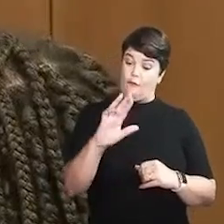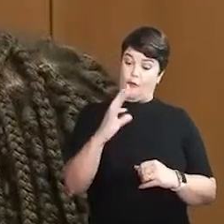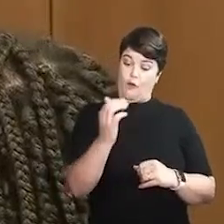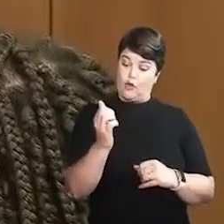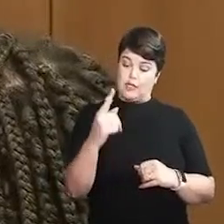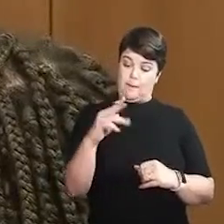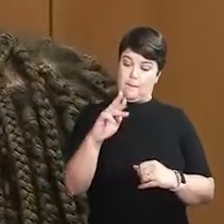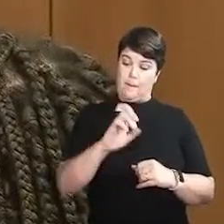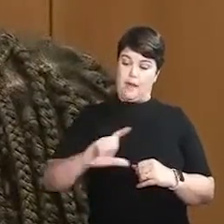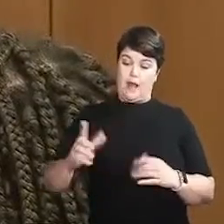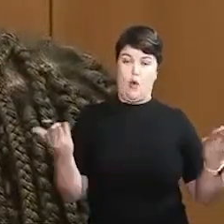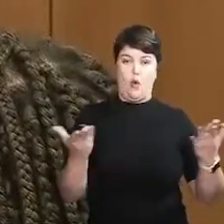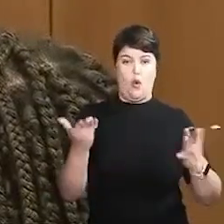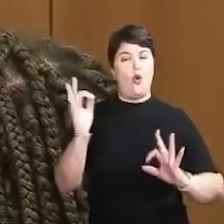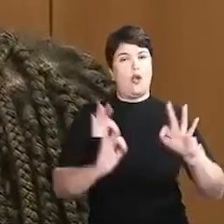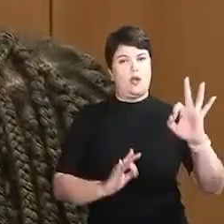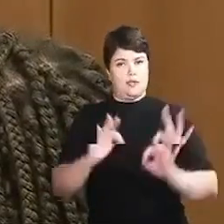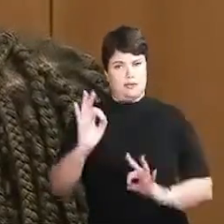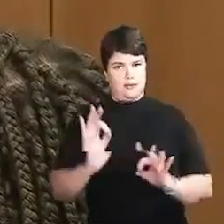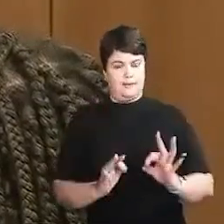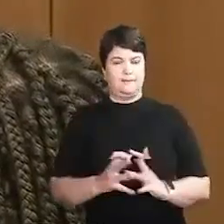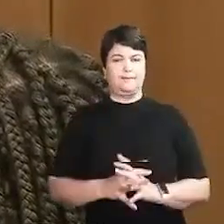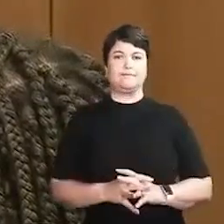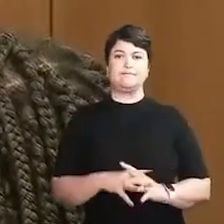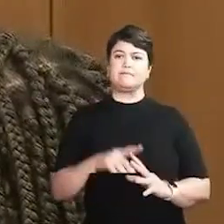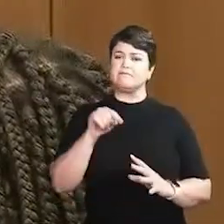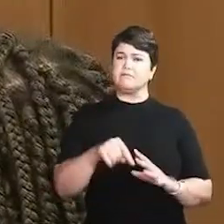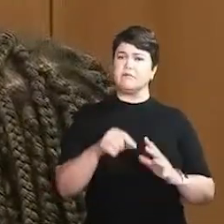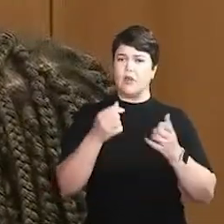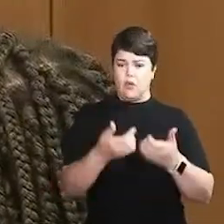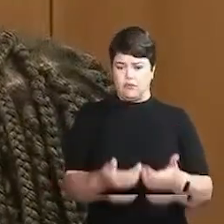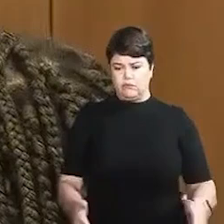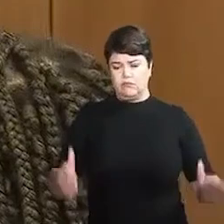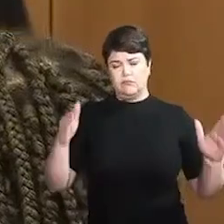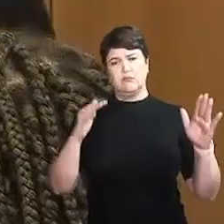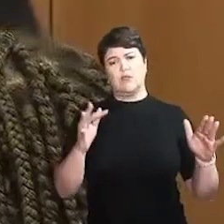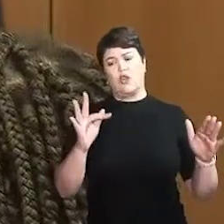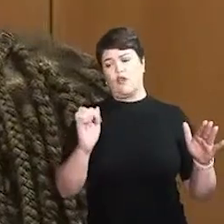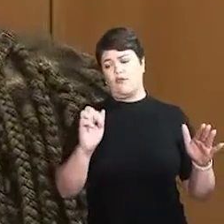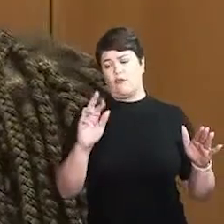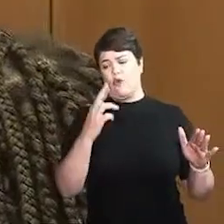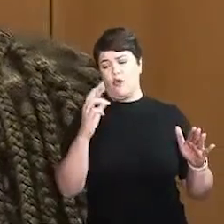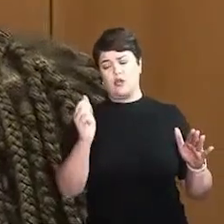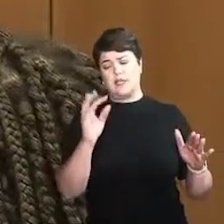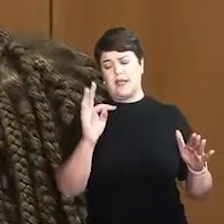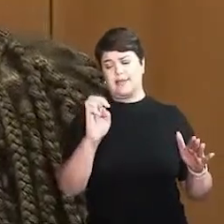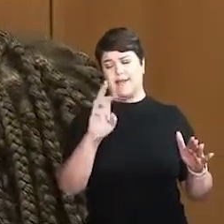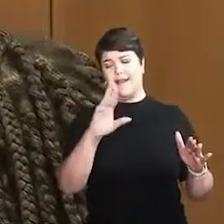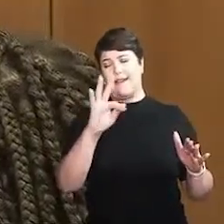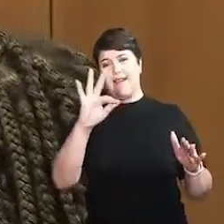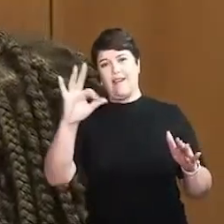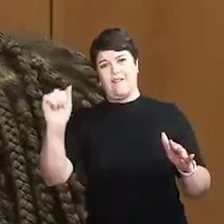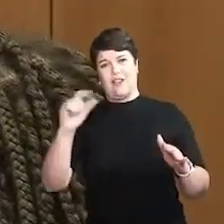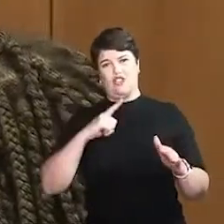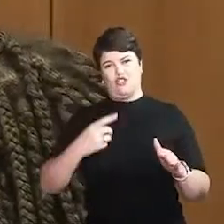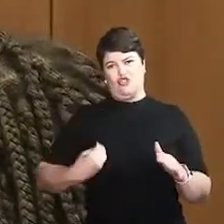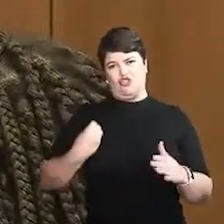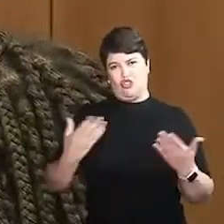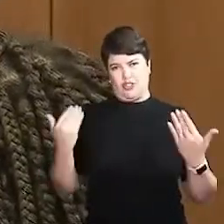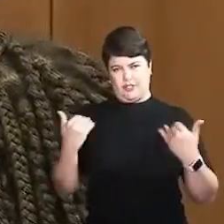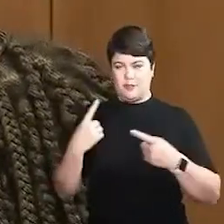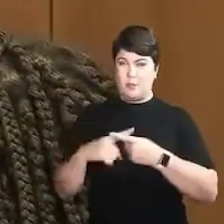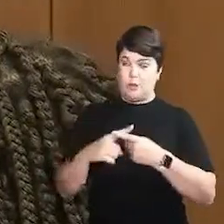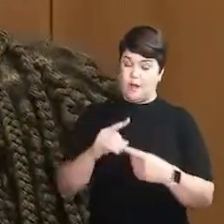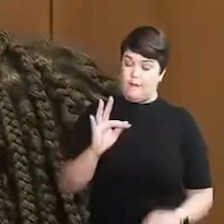hoje estruturada é uma ampliação da Força Tarefa antes existente porque A Força